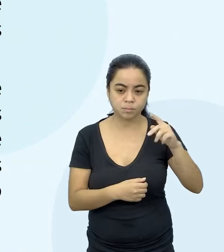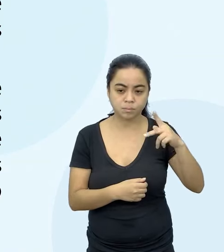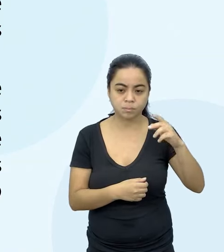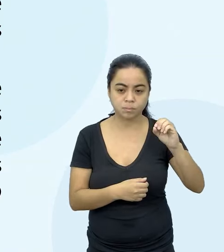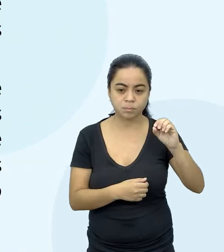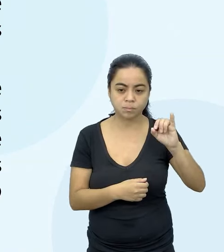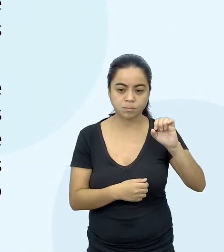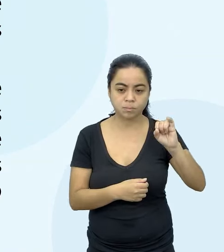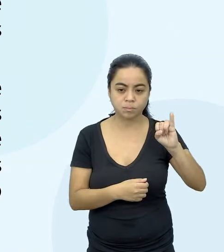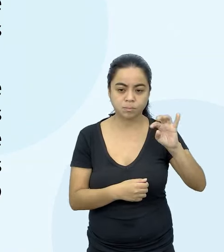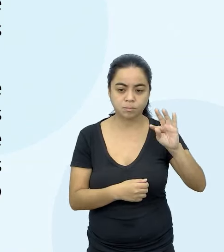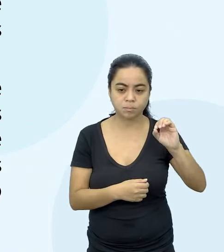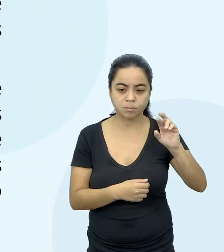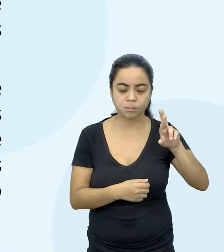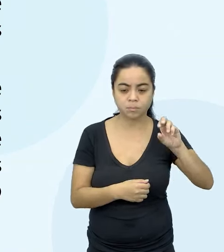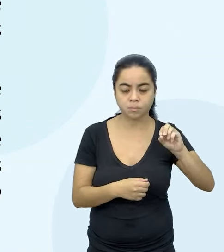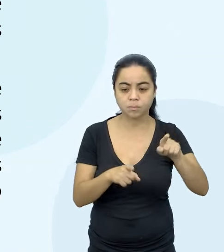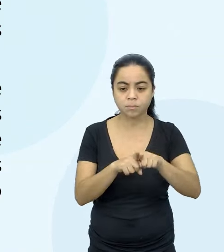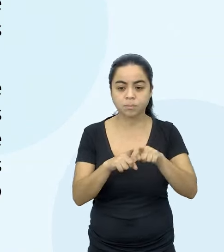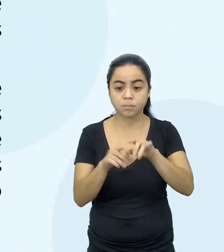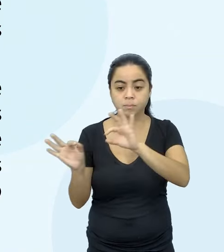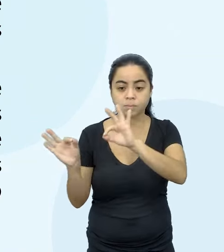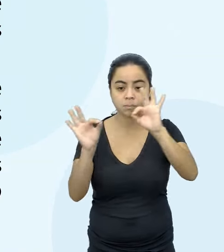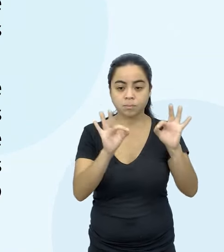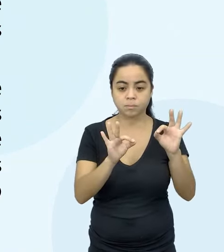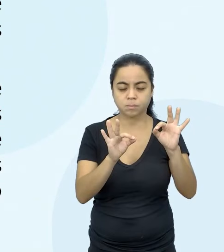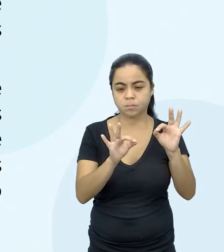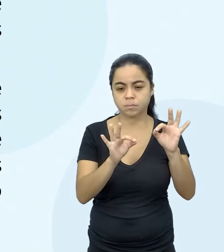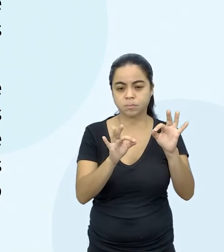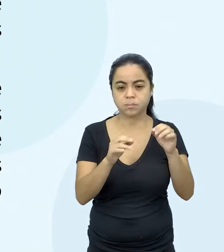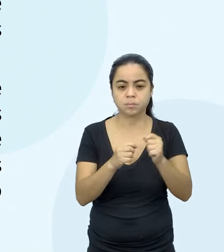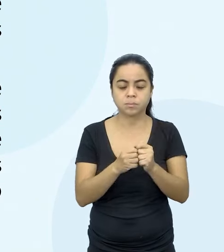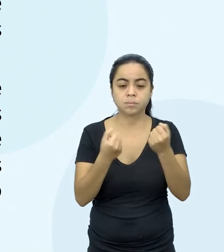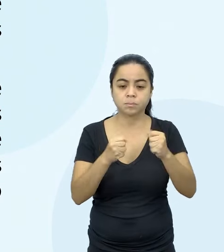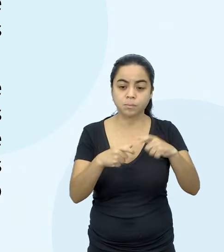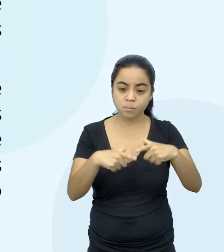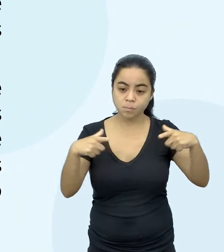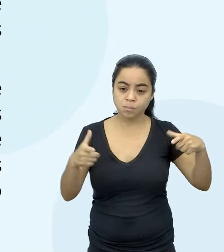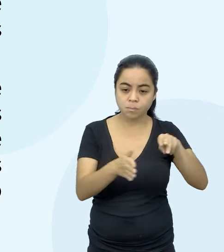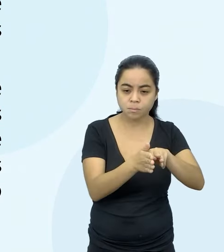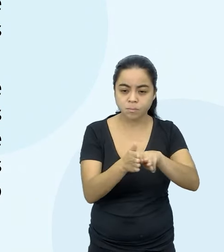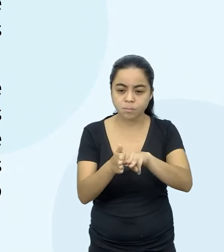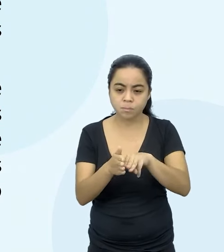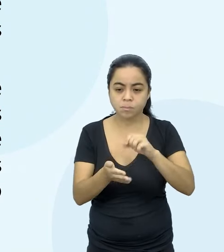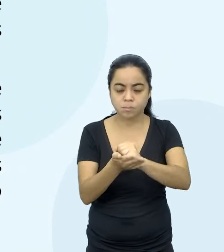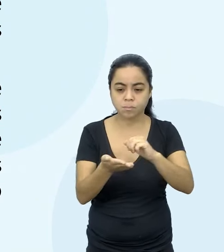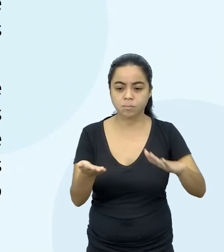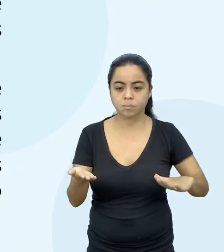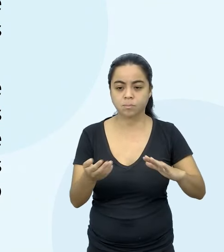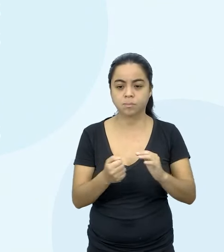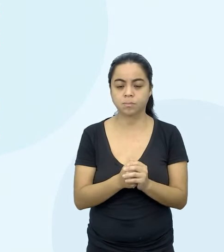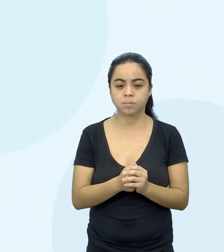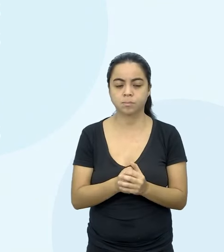aumentar o repertório de abordagem, tanto de metodologia quanto de atividades. Próximo slide, por